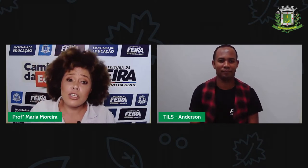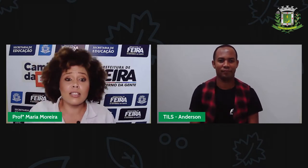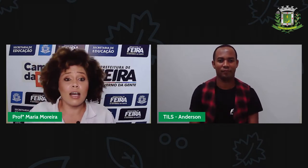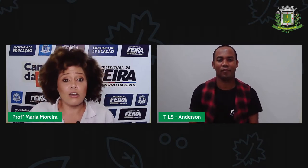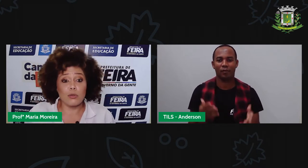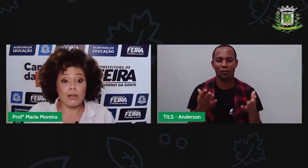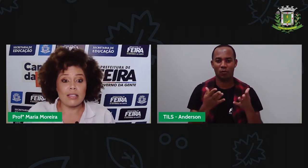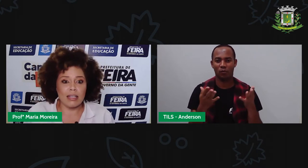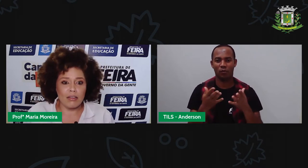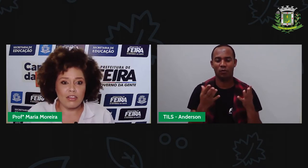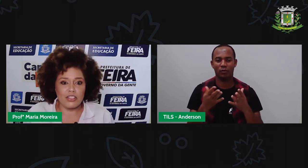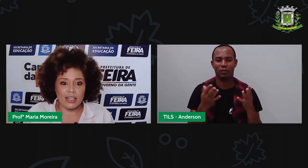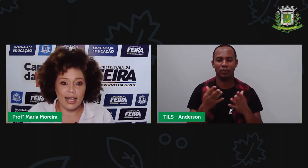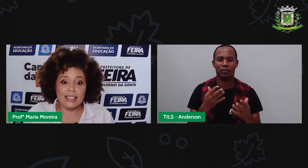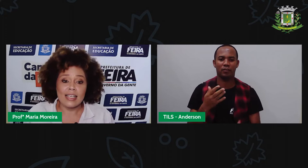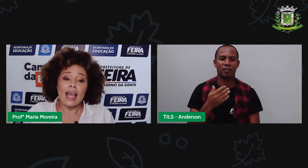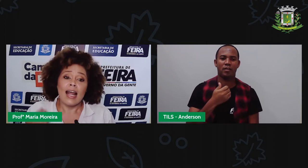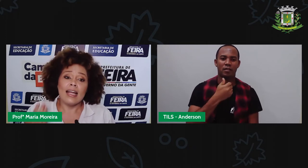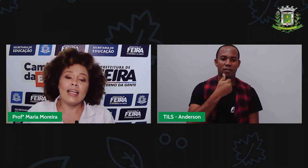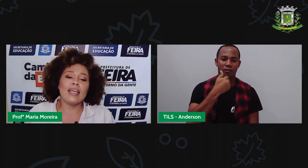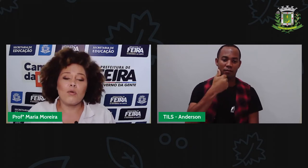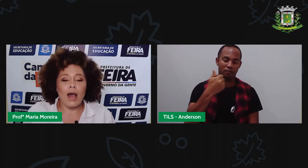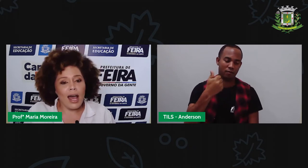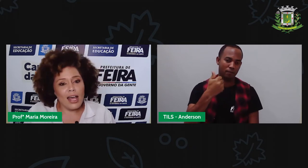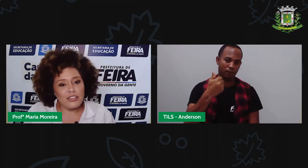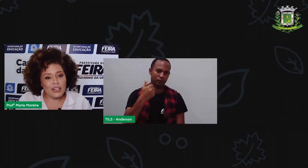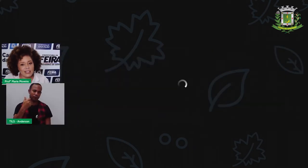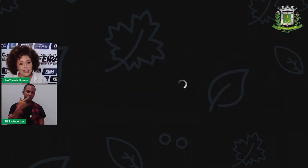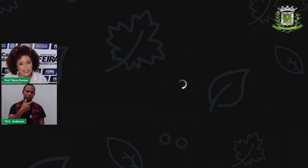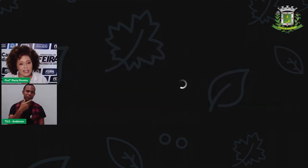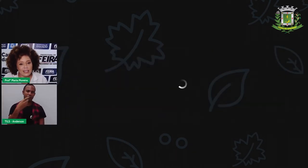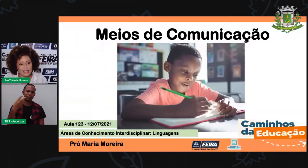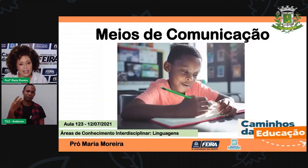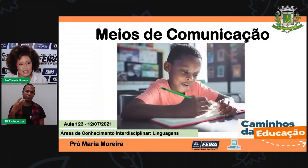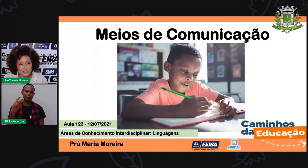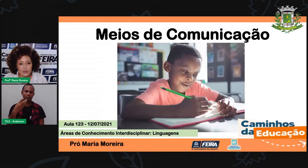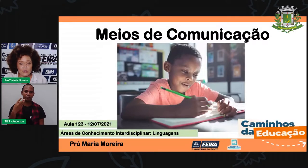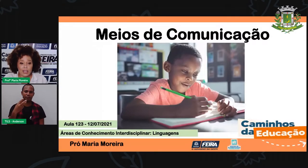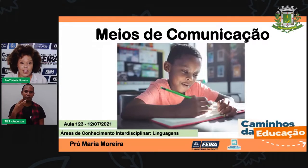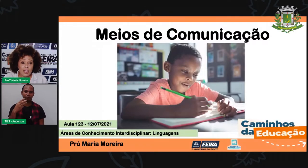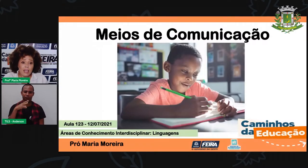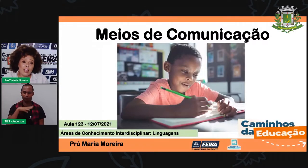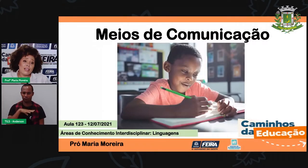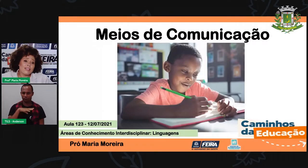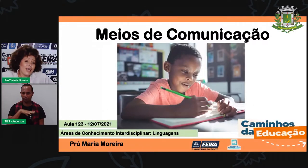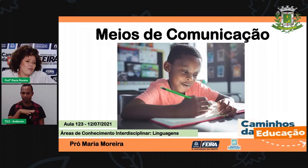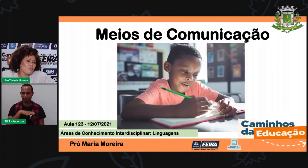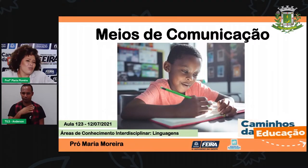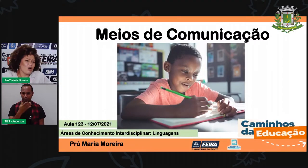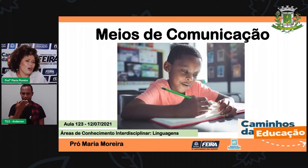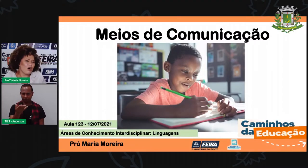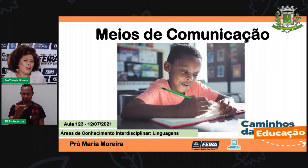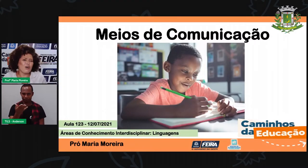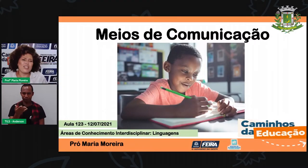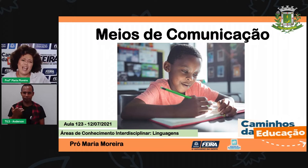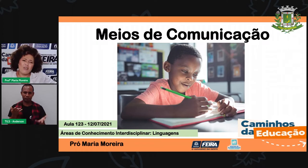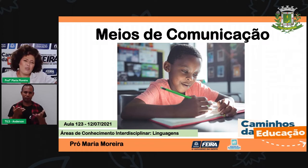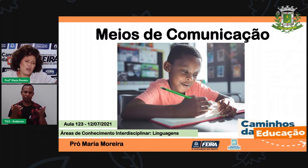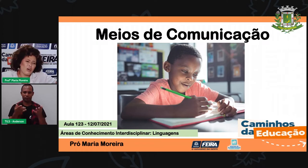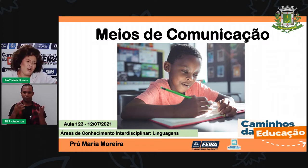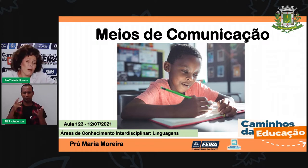Hoje, nossa aula de número 123, linguagens, Anderson, né? E segundô,